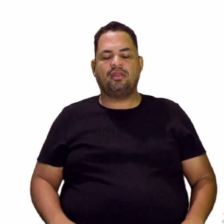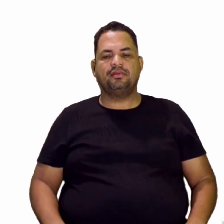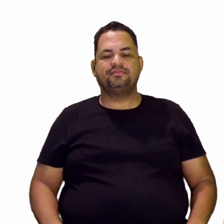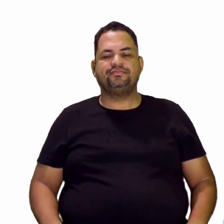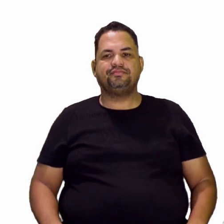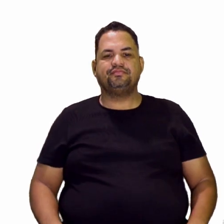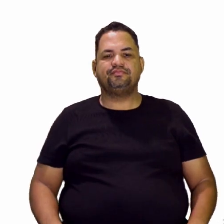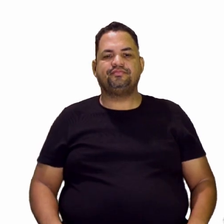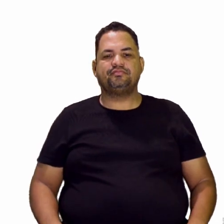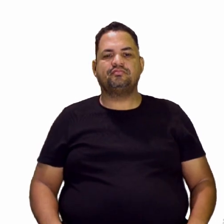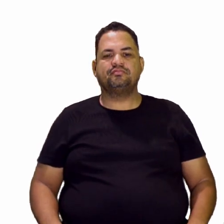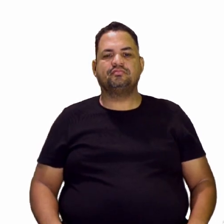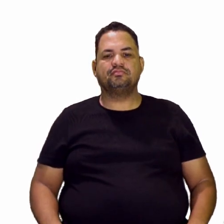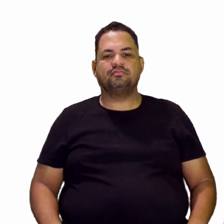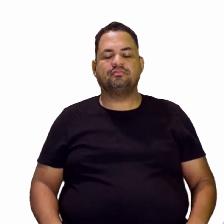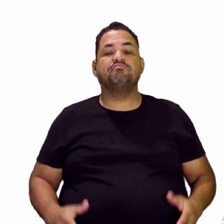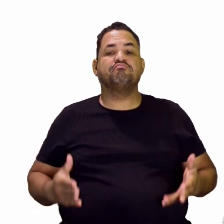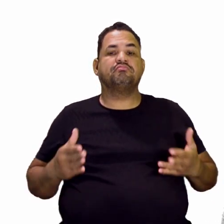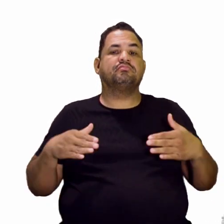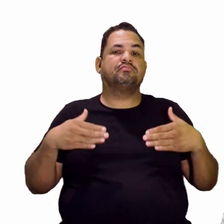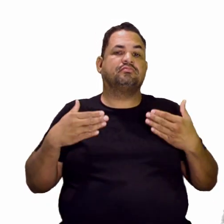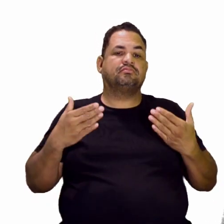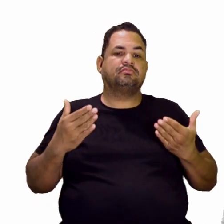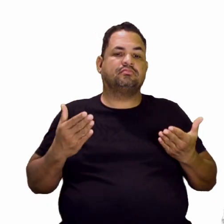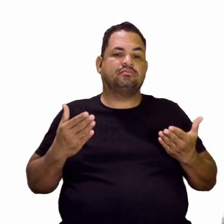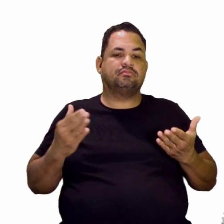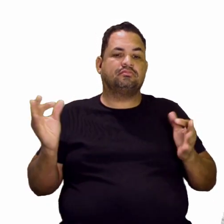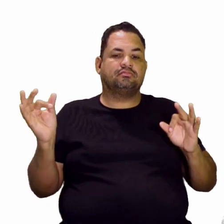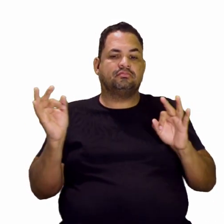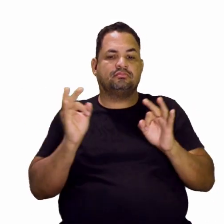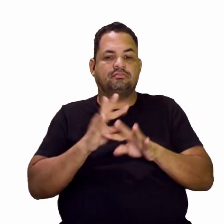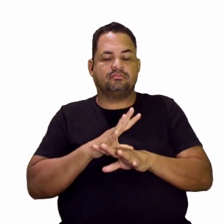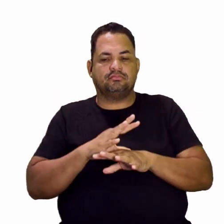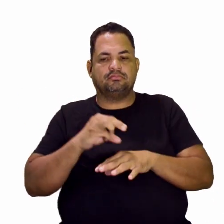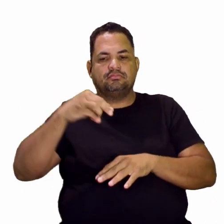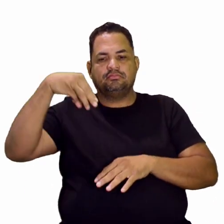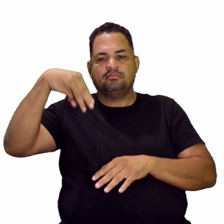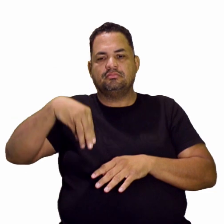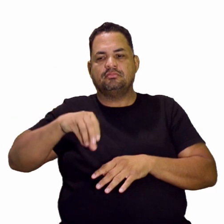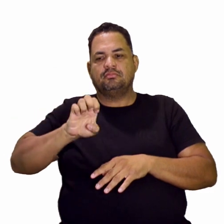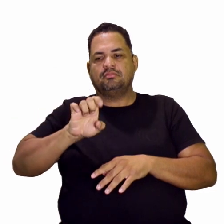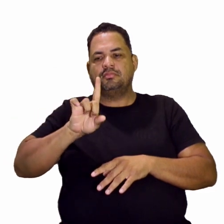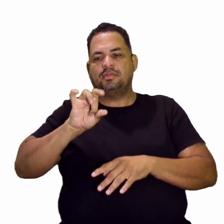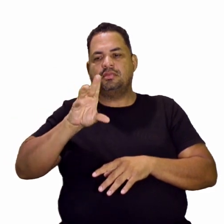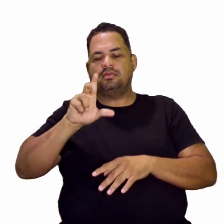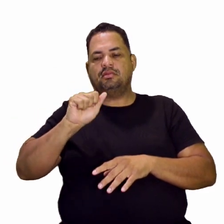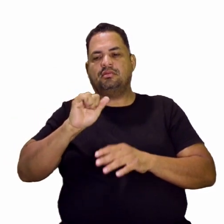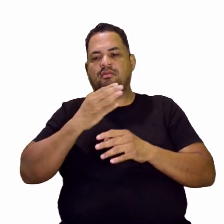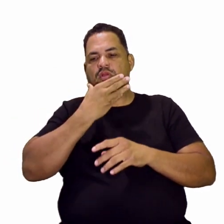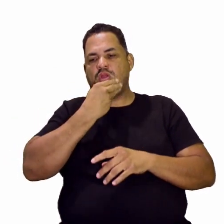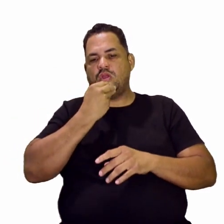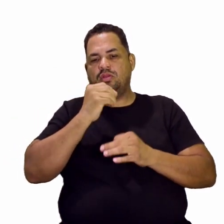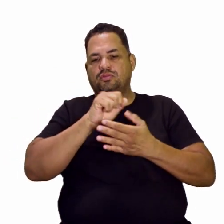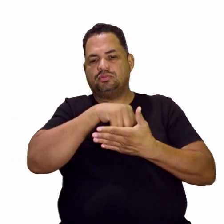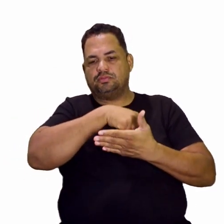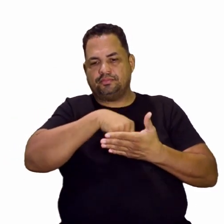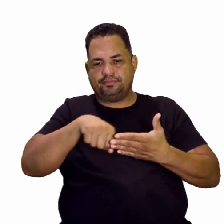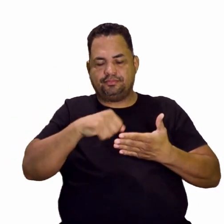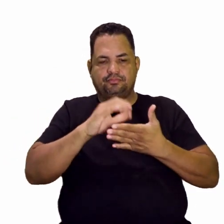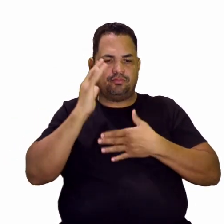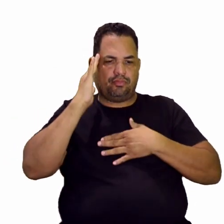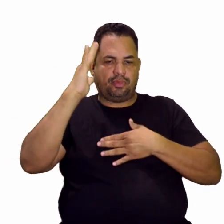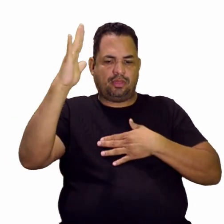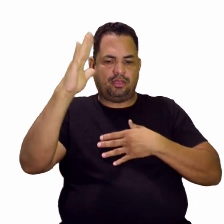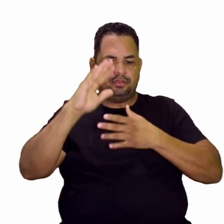Mendel são tidos, né? As conclusões de Mendel, que levou ele a escrever a teoria